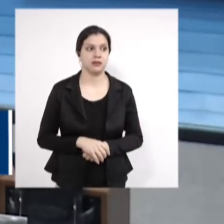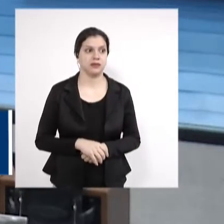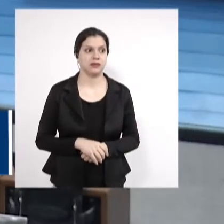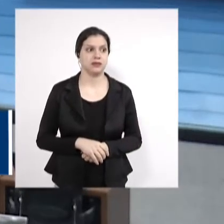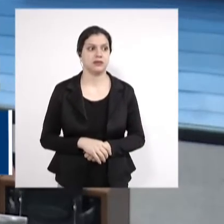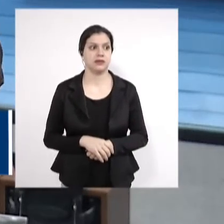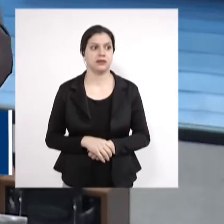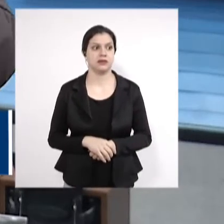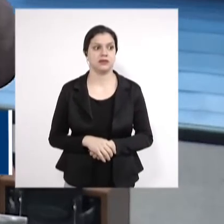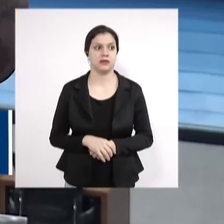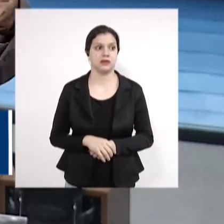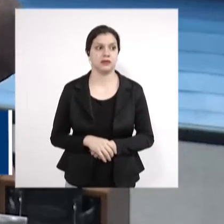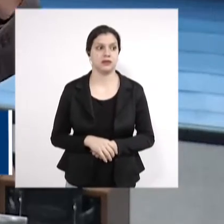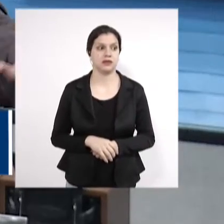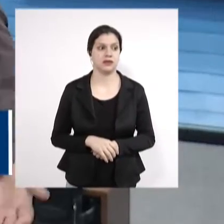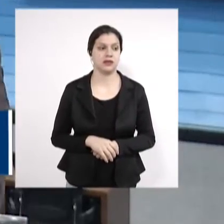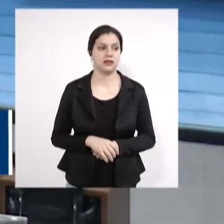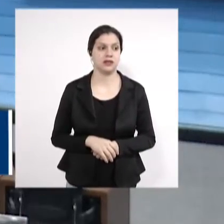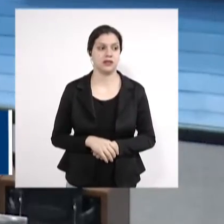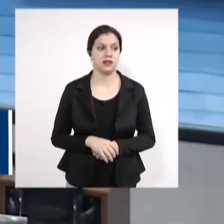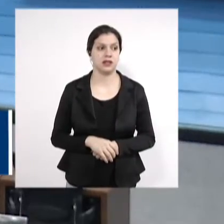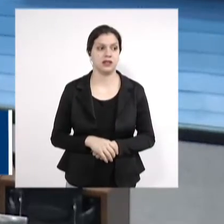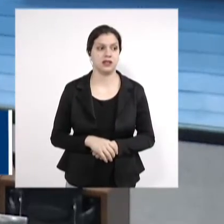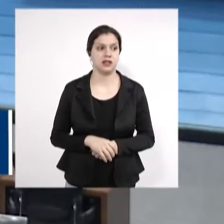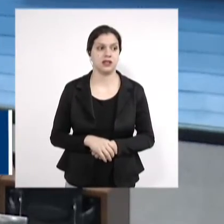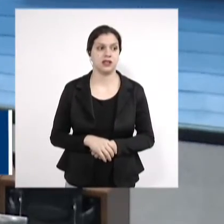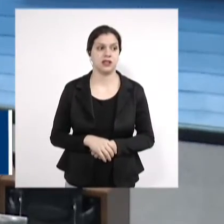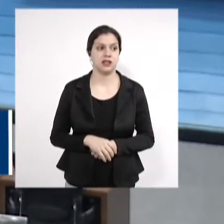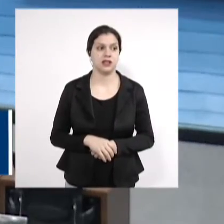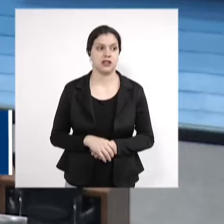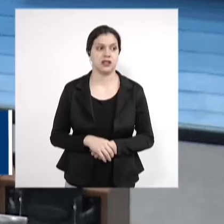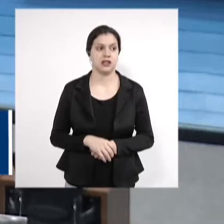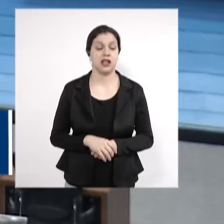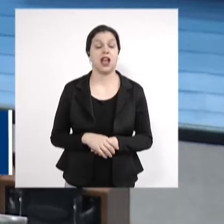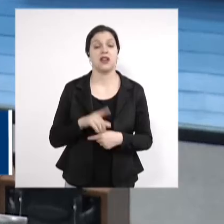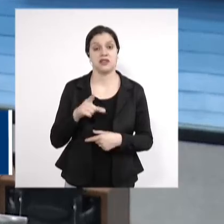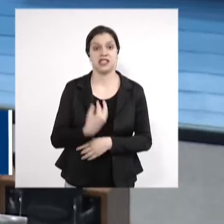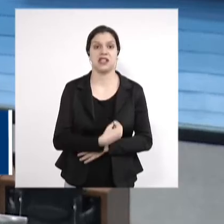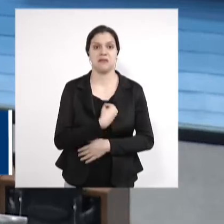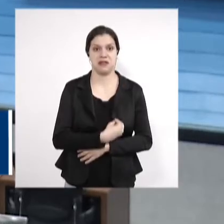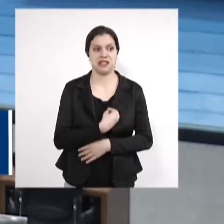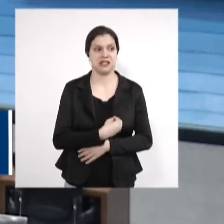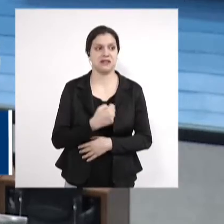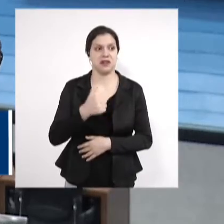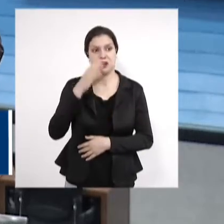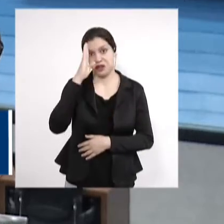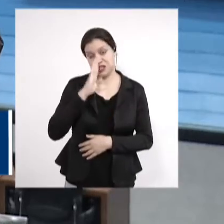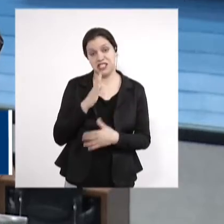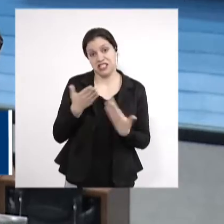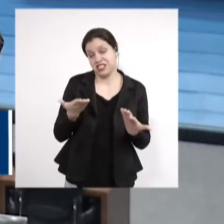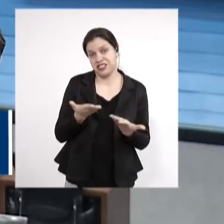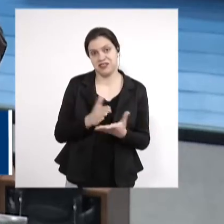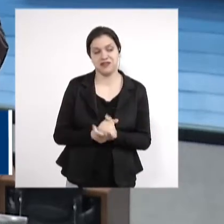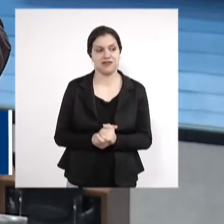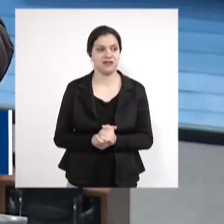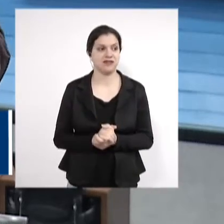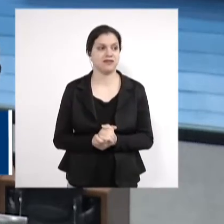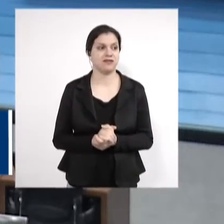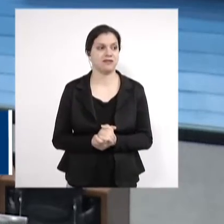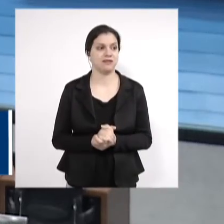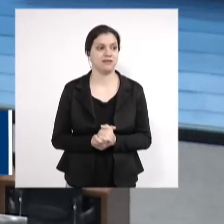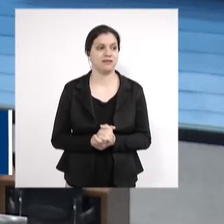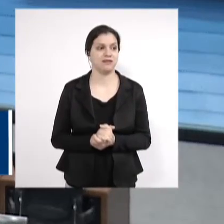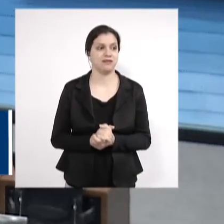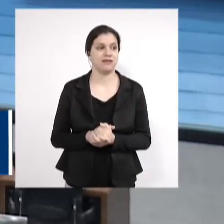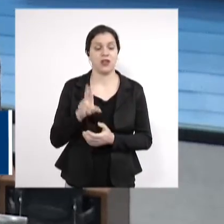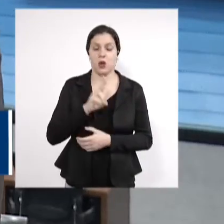da Mega Sena, né? Quase uma Mega Sena que você participa quase de graça, né? Assim a gente pode dizer,